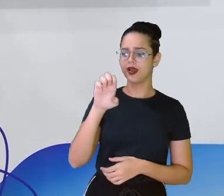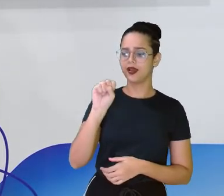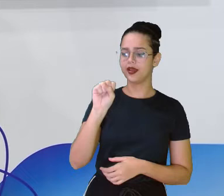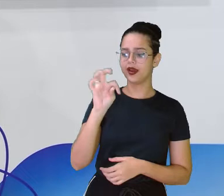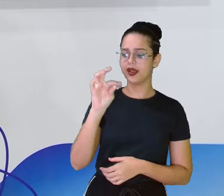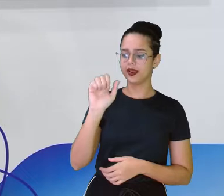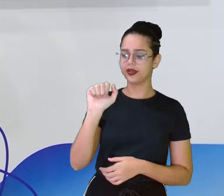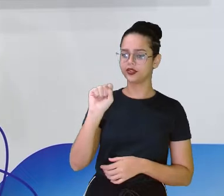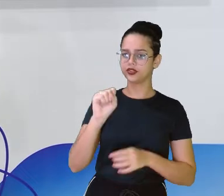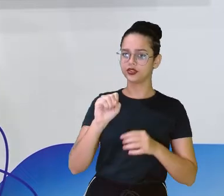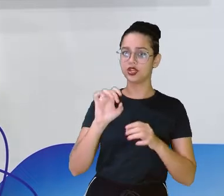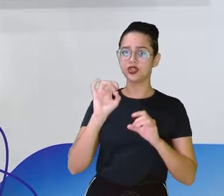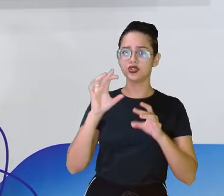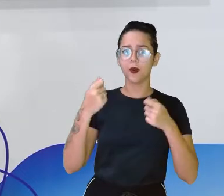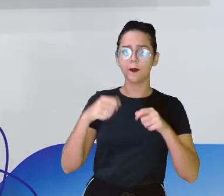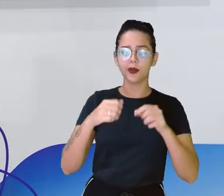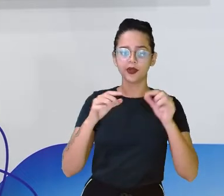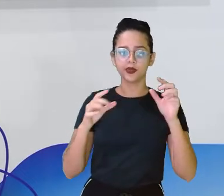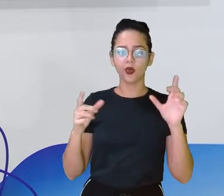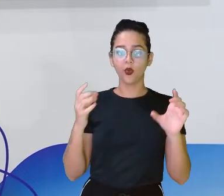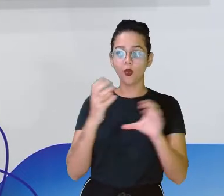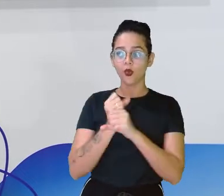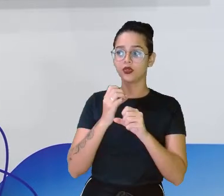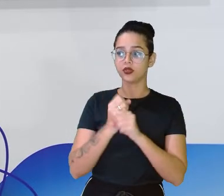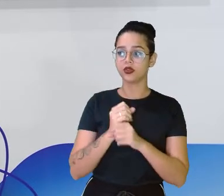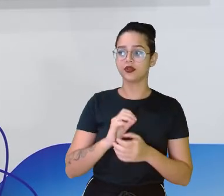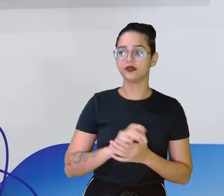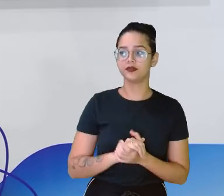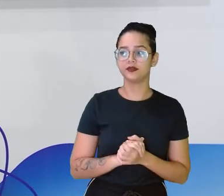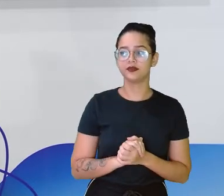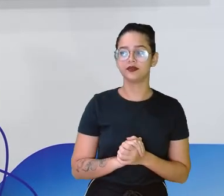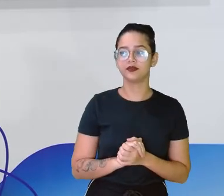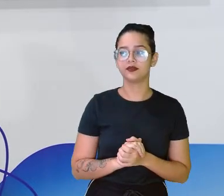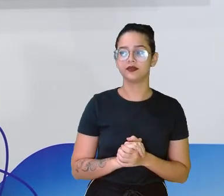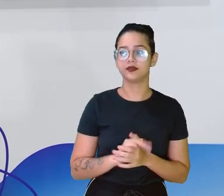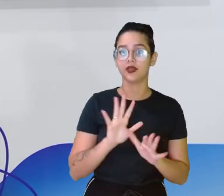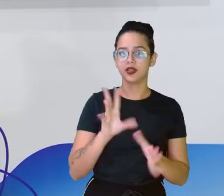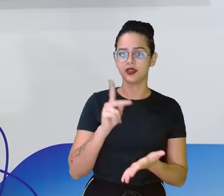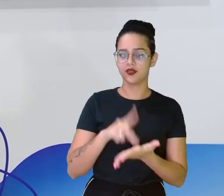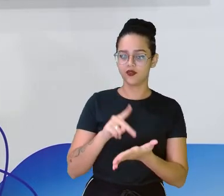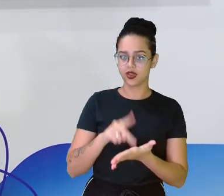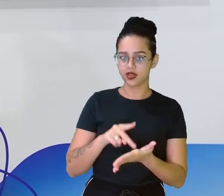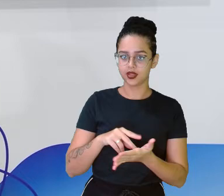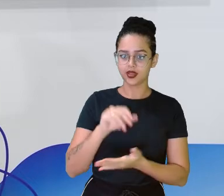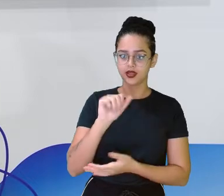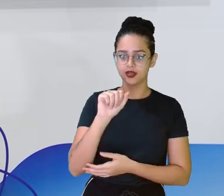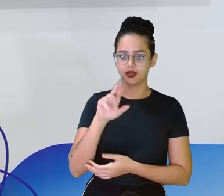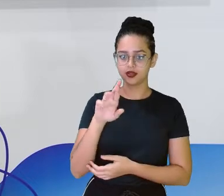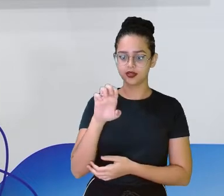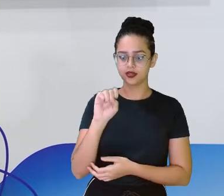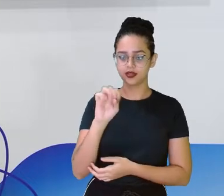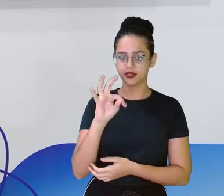preciso contar quais são. 1, 2, na verdade, as arestas é que são os segmentos de